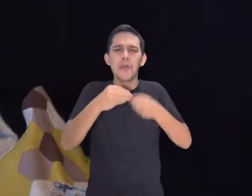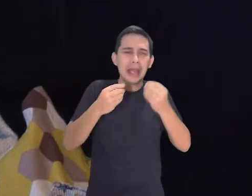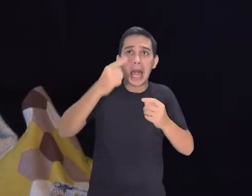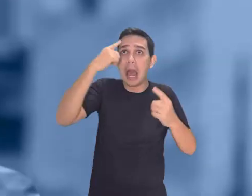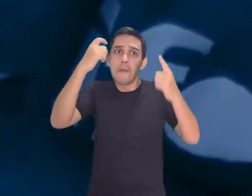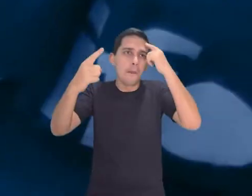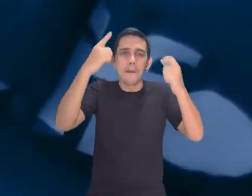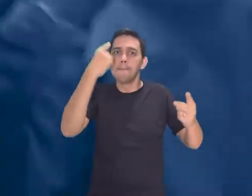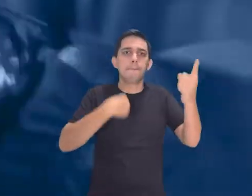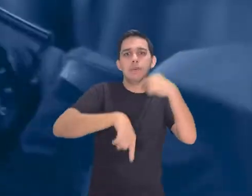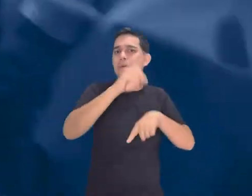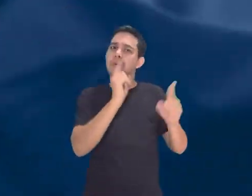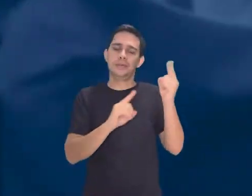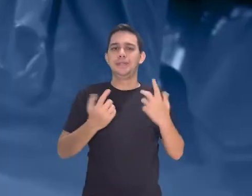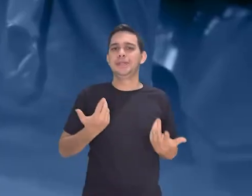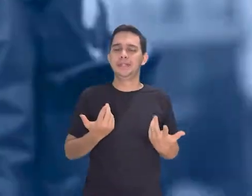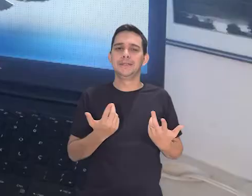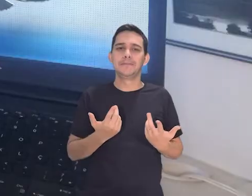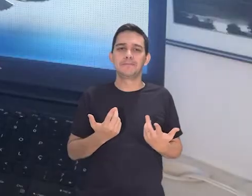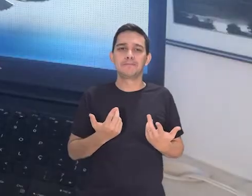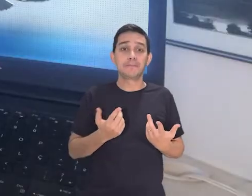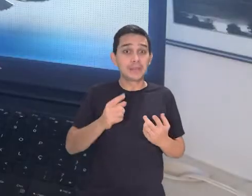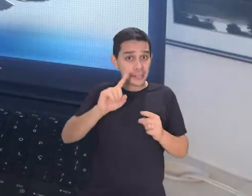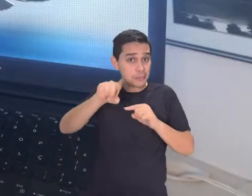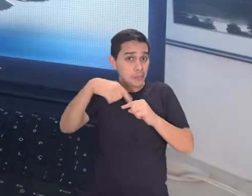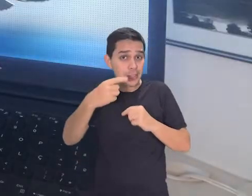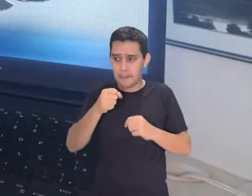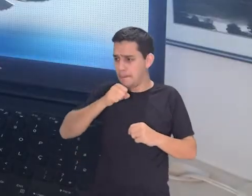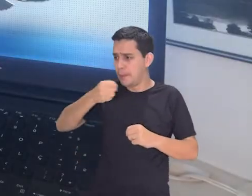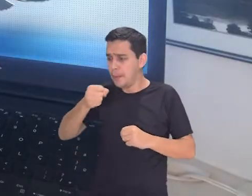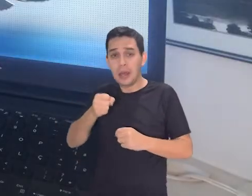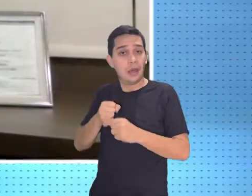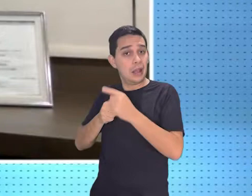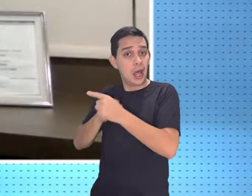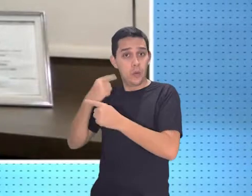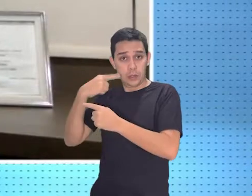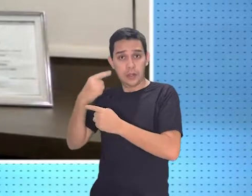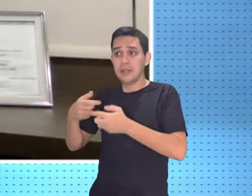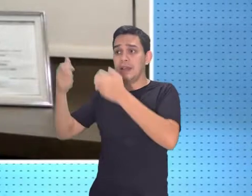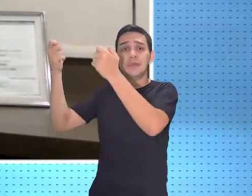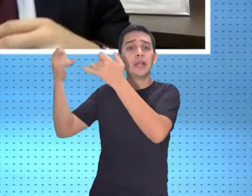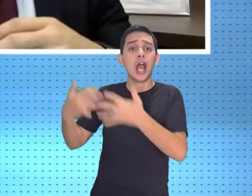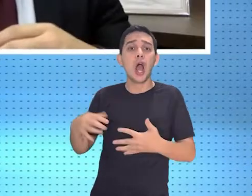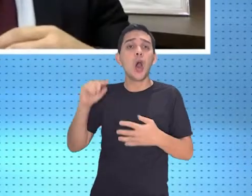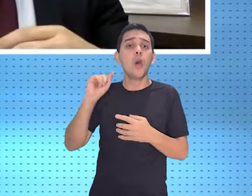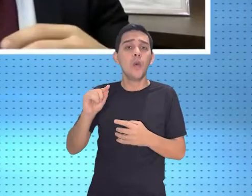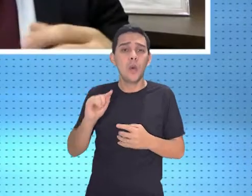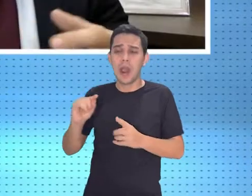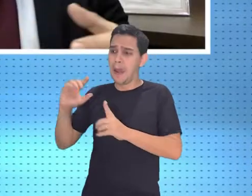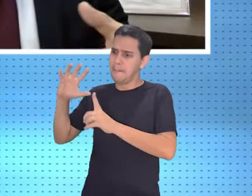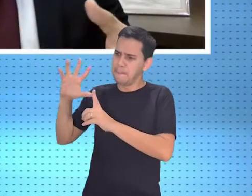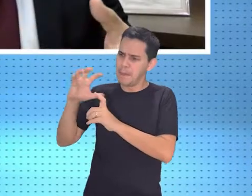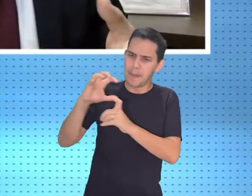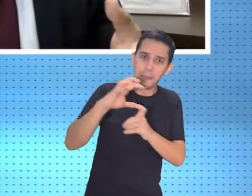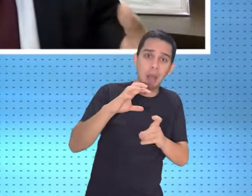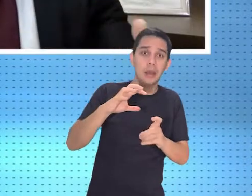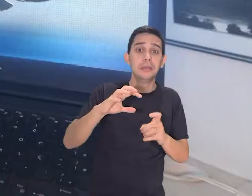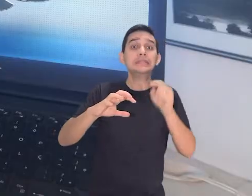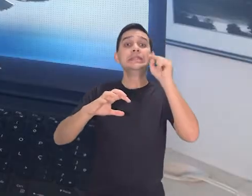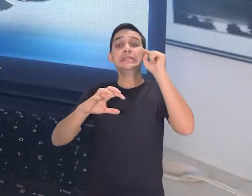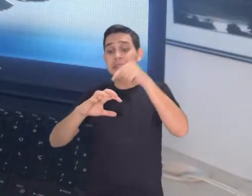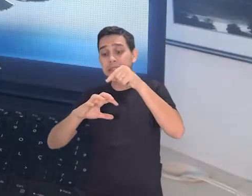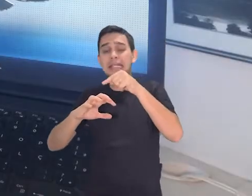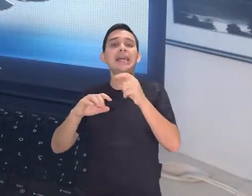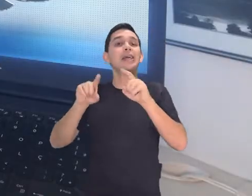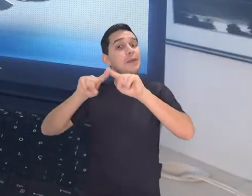no quadro Reinvenção na Pandemia. E no bloco de entrevistas, o advogado Diego Vilela fala sobre o dano moral praticado